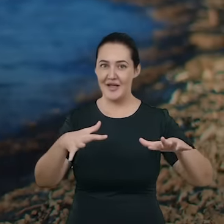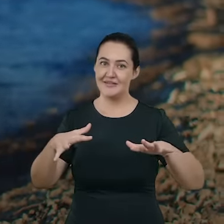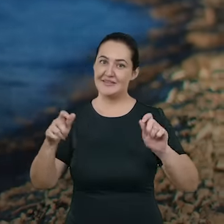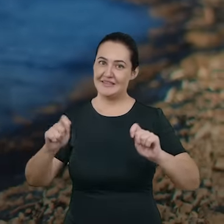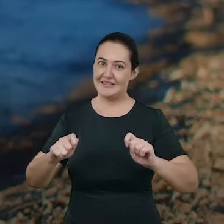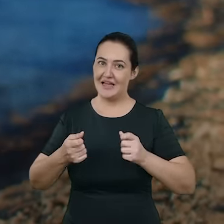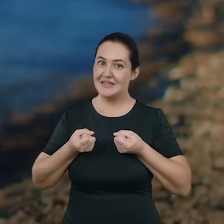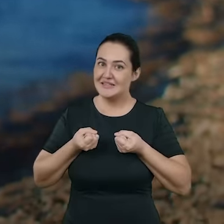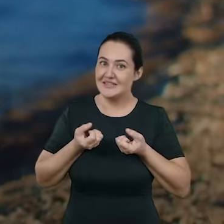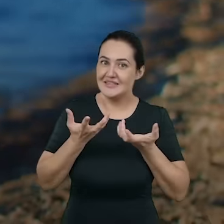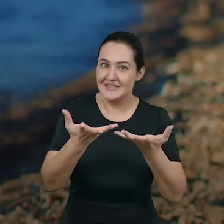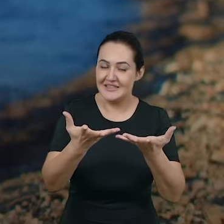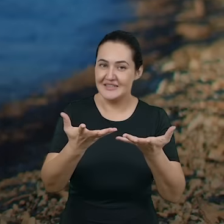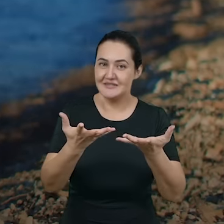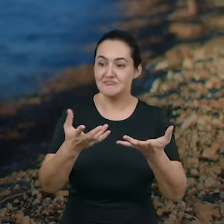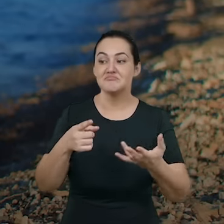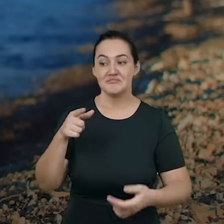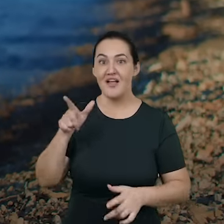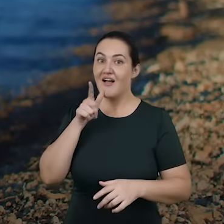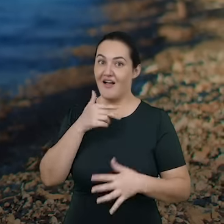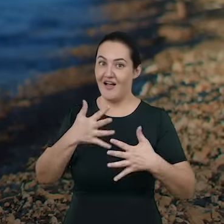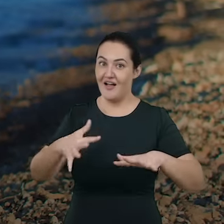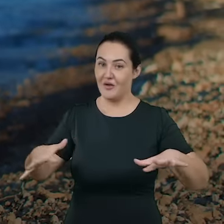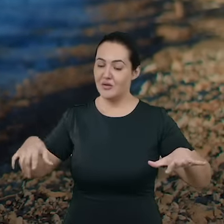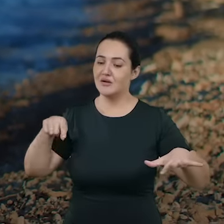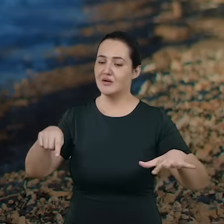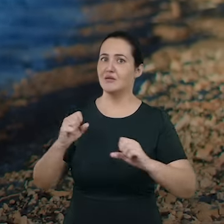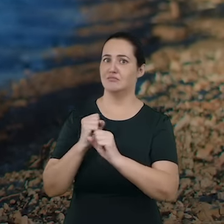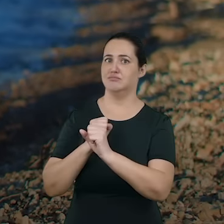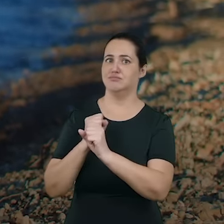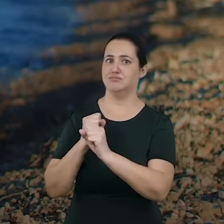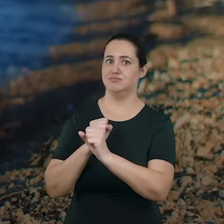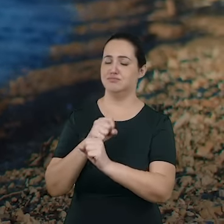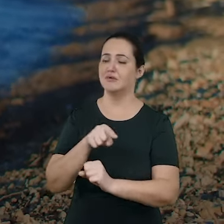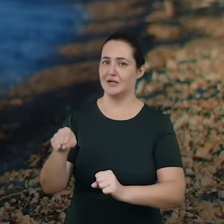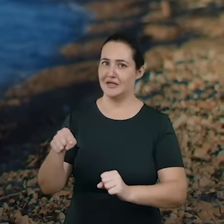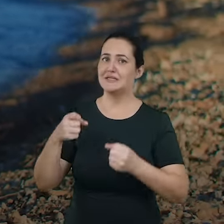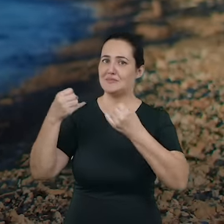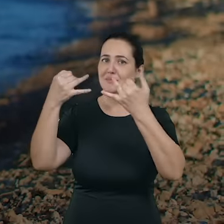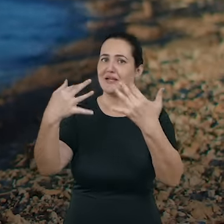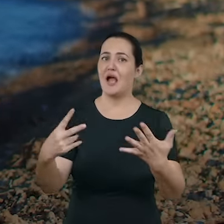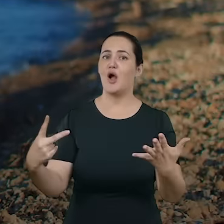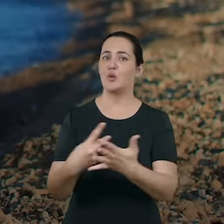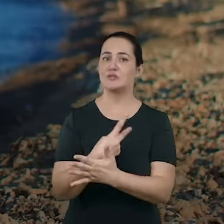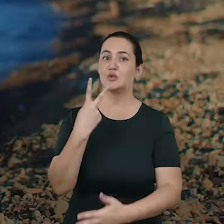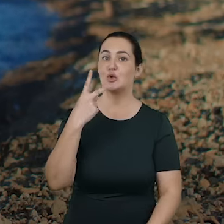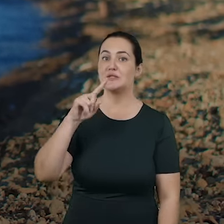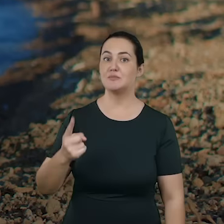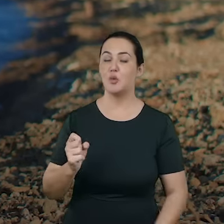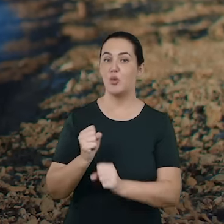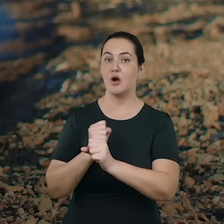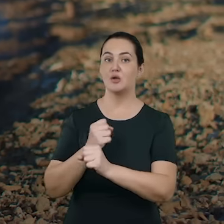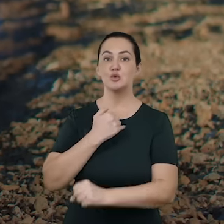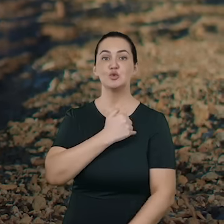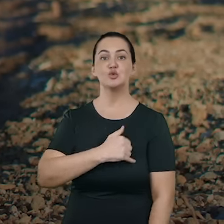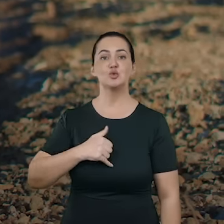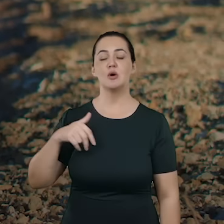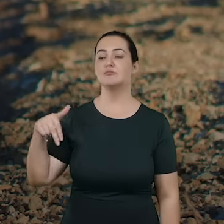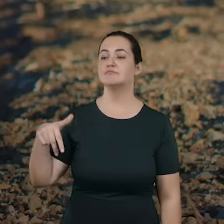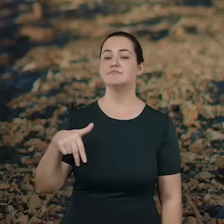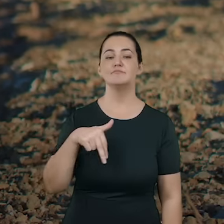e expressar emoções, elas contariam o que elas viram há 2000 anos, quando o apóstolo João andou